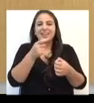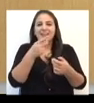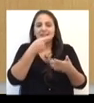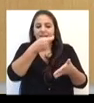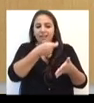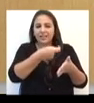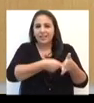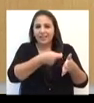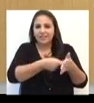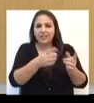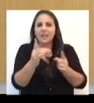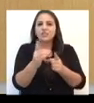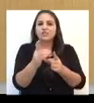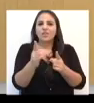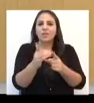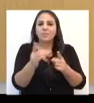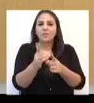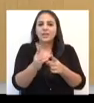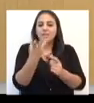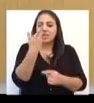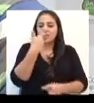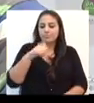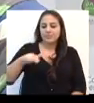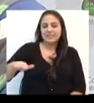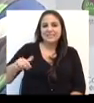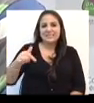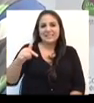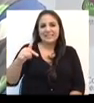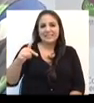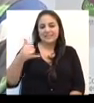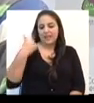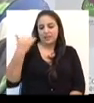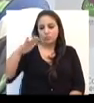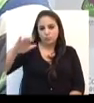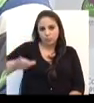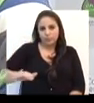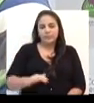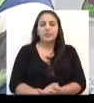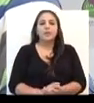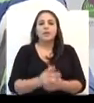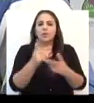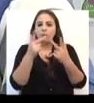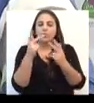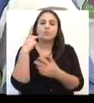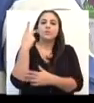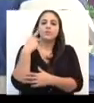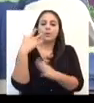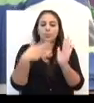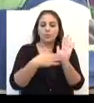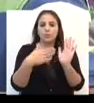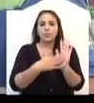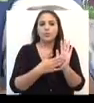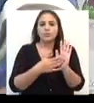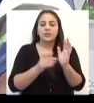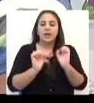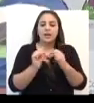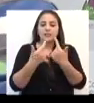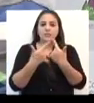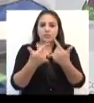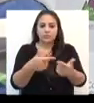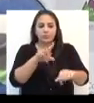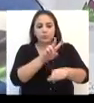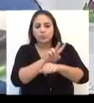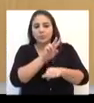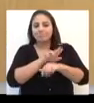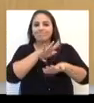para diabetes em menores de 7 anos. De acordo com o parlamentar, a proposta deve efetivar ações para a prevenção